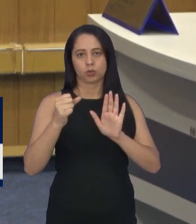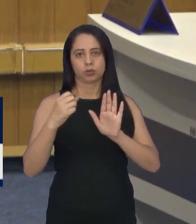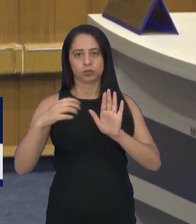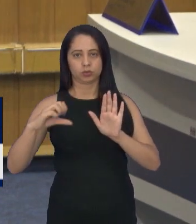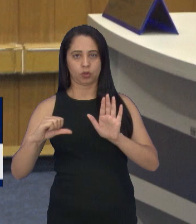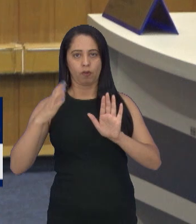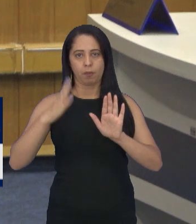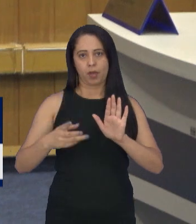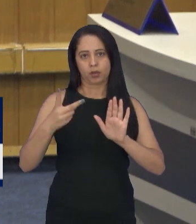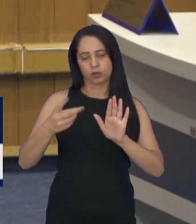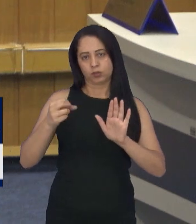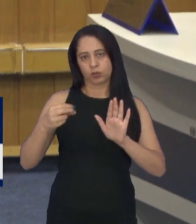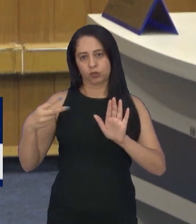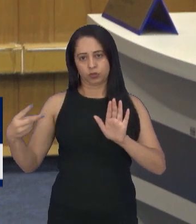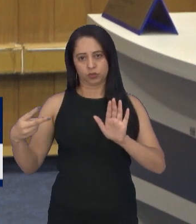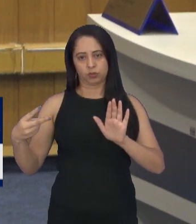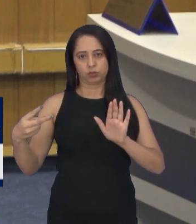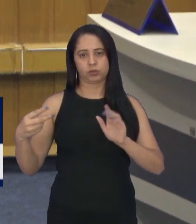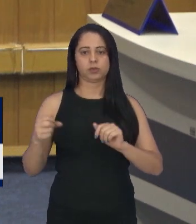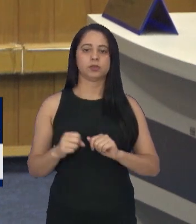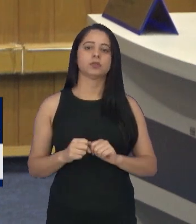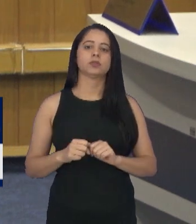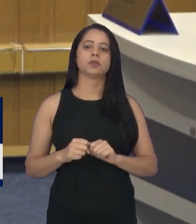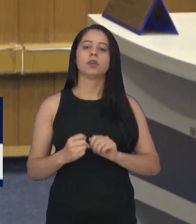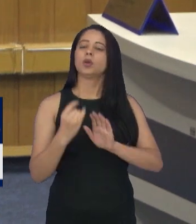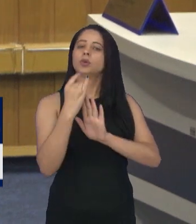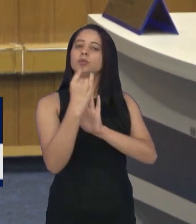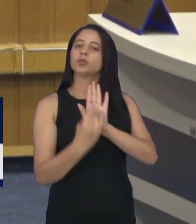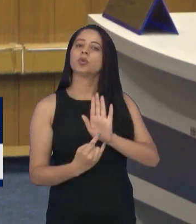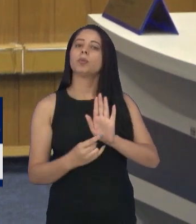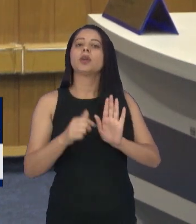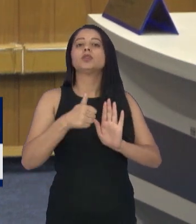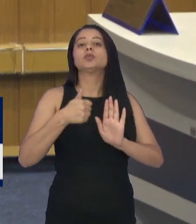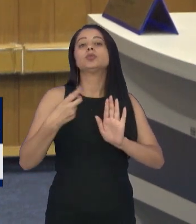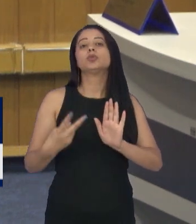8419/2022, Dr. José Cláudio. E processo número